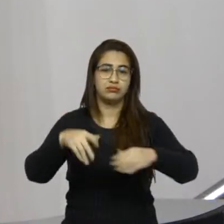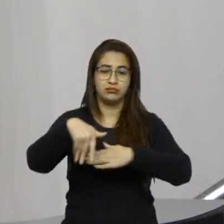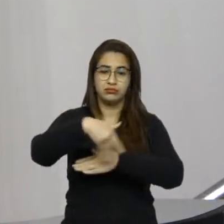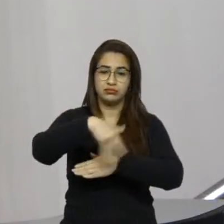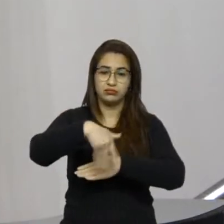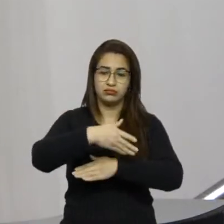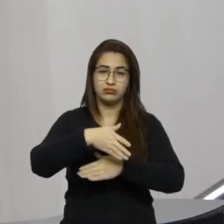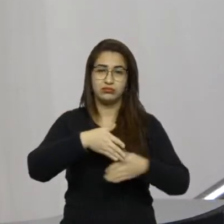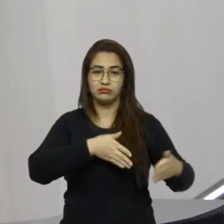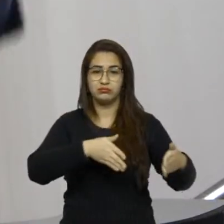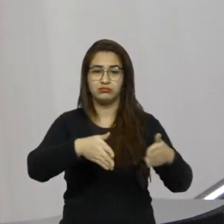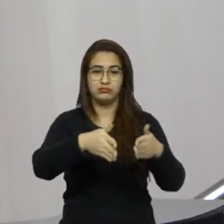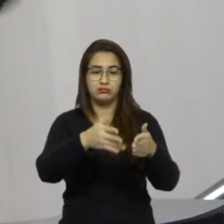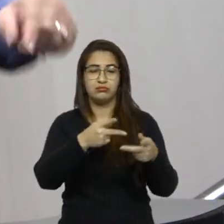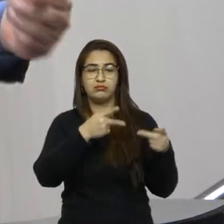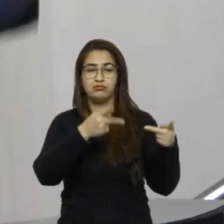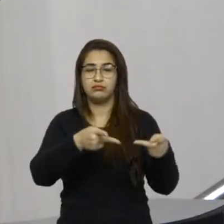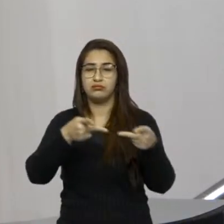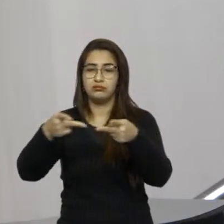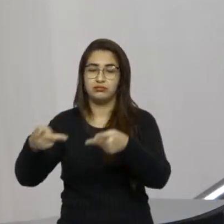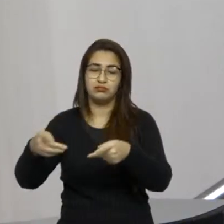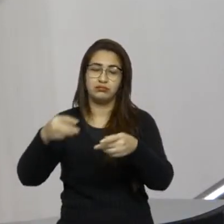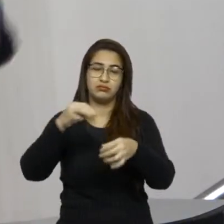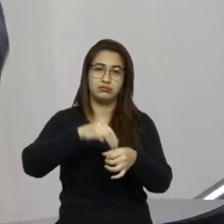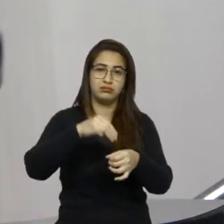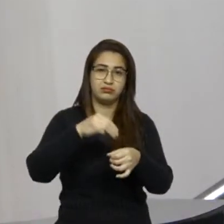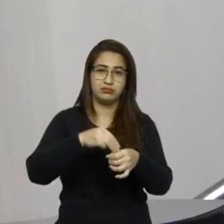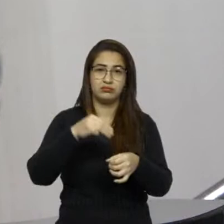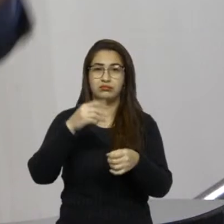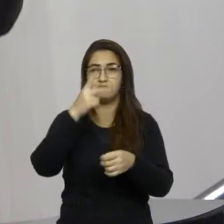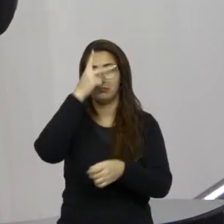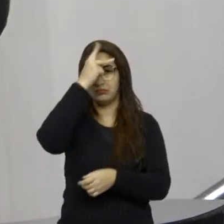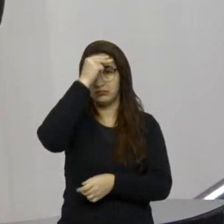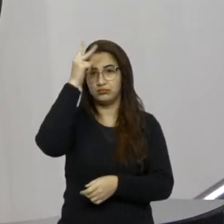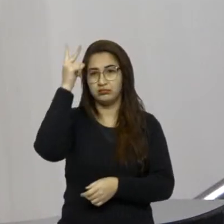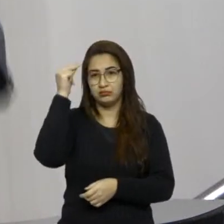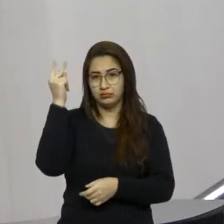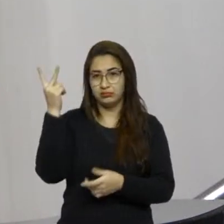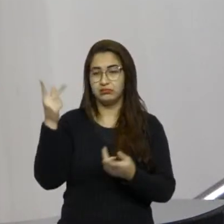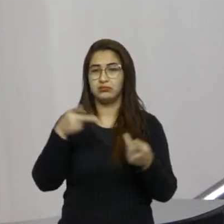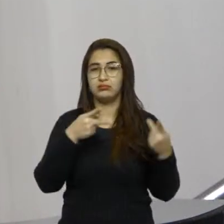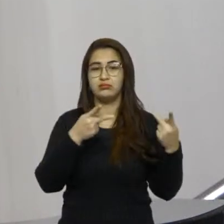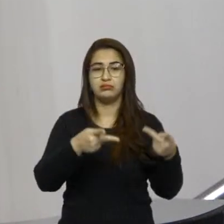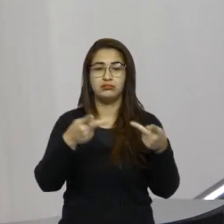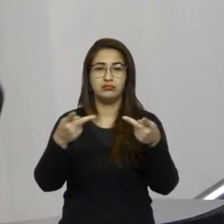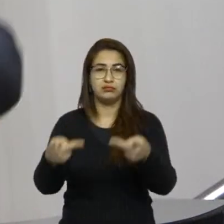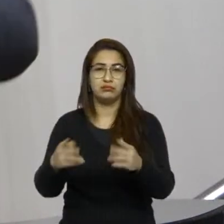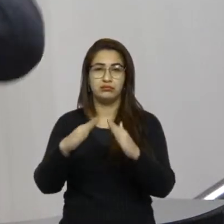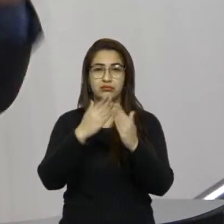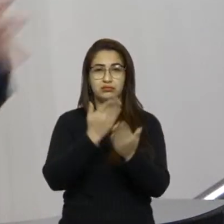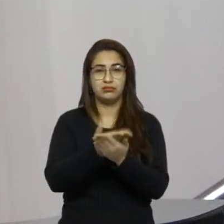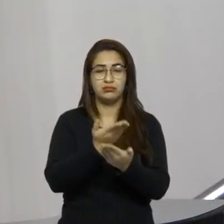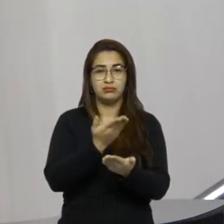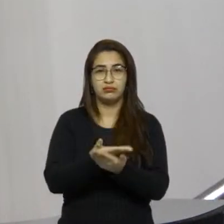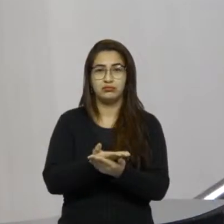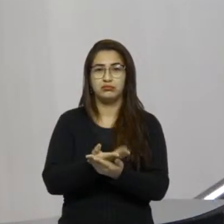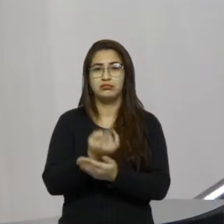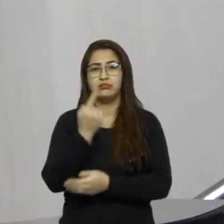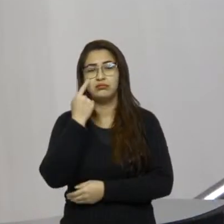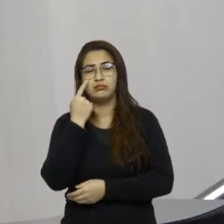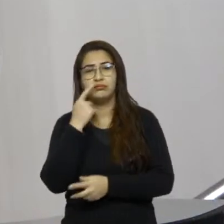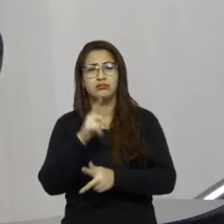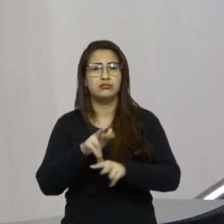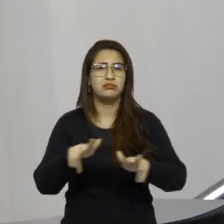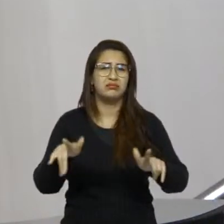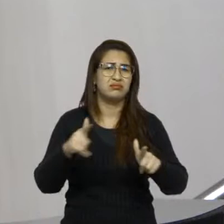vários municípios, ouvindo prefeitos, visitando prefeituras, visitando escolas estaduais, verificando problemas diversos das